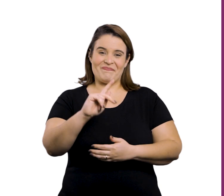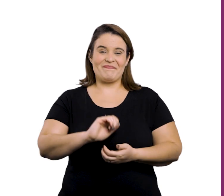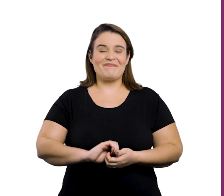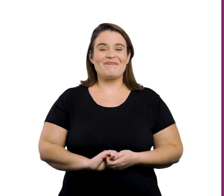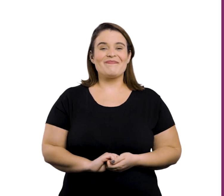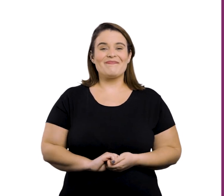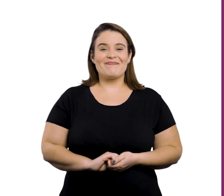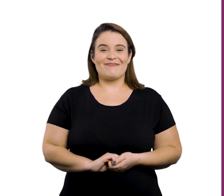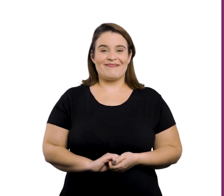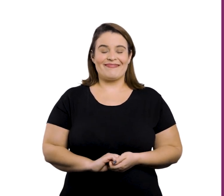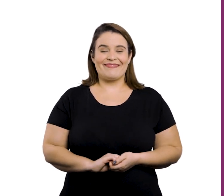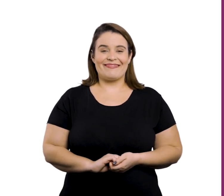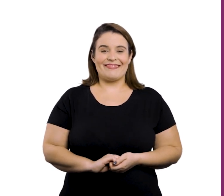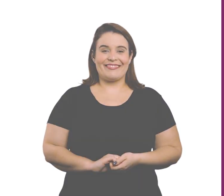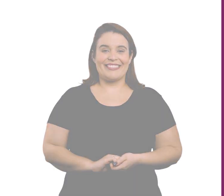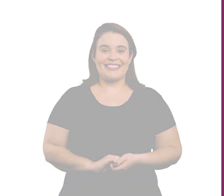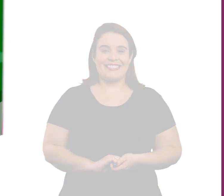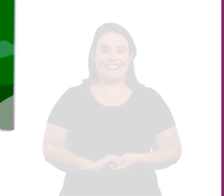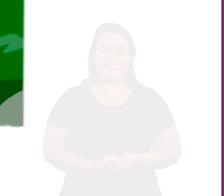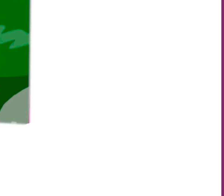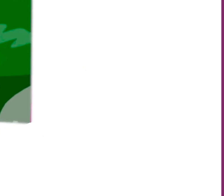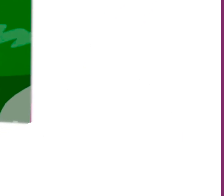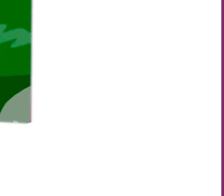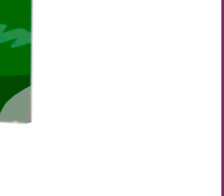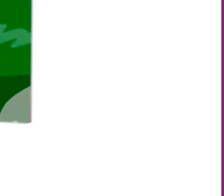compartilhar nas suas redes sociais.